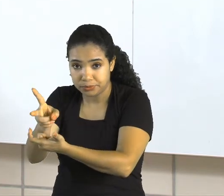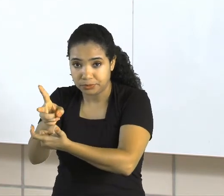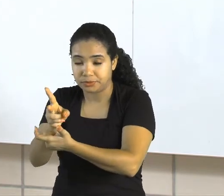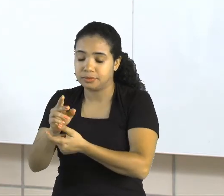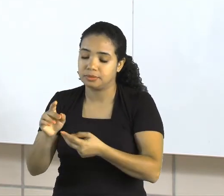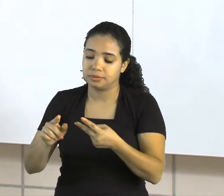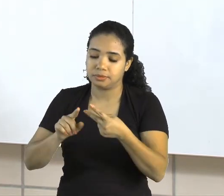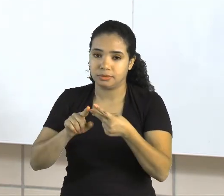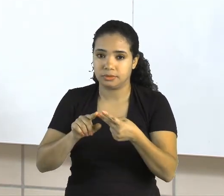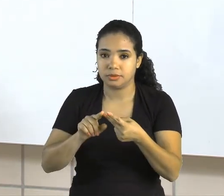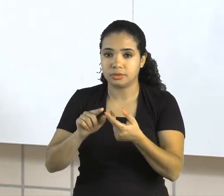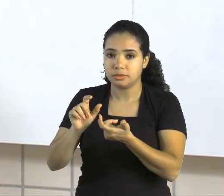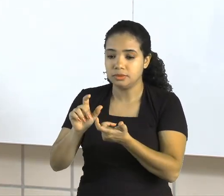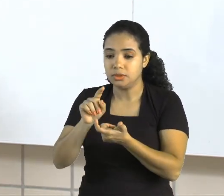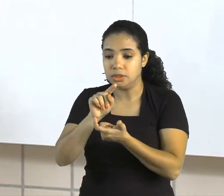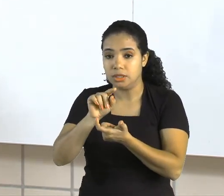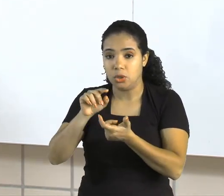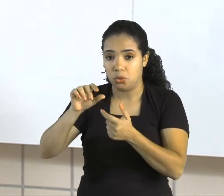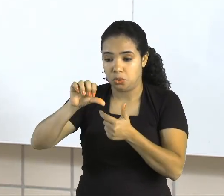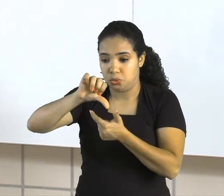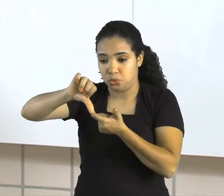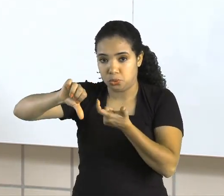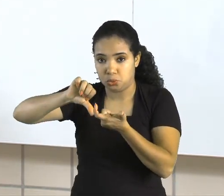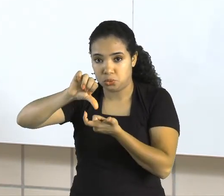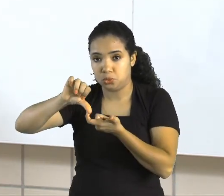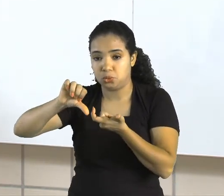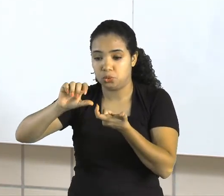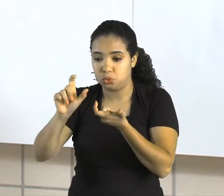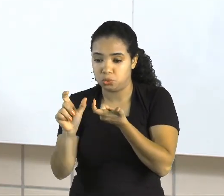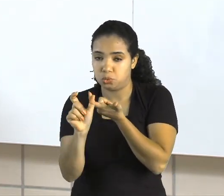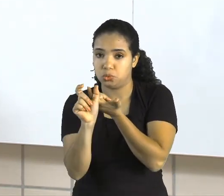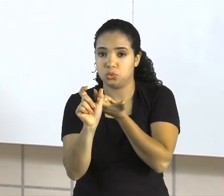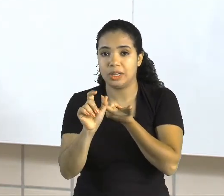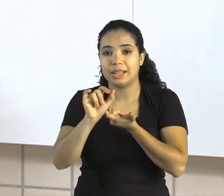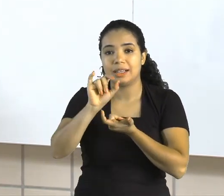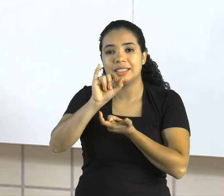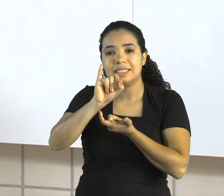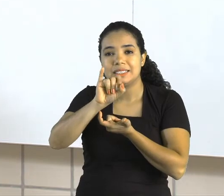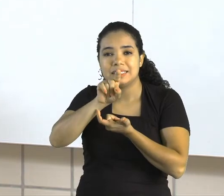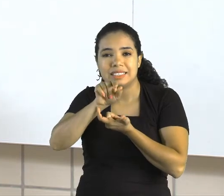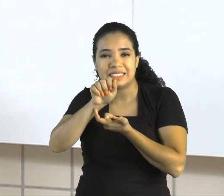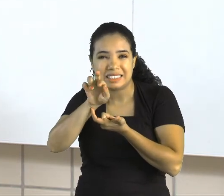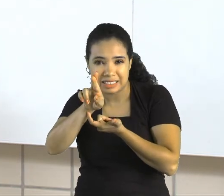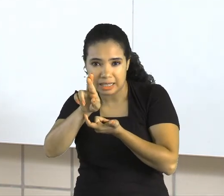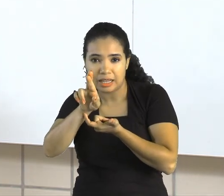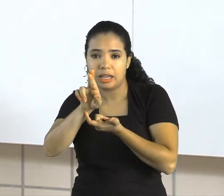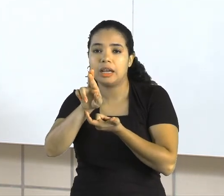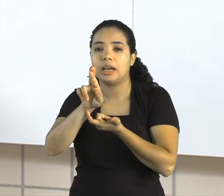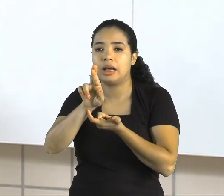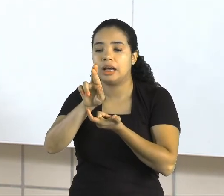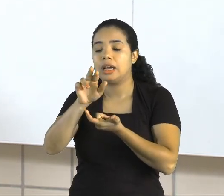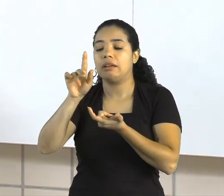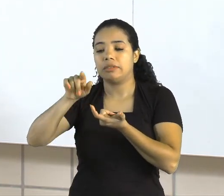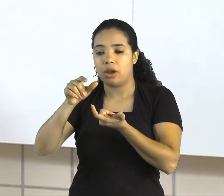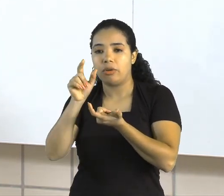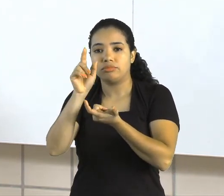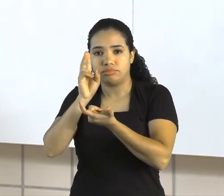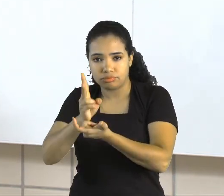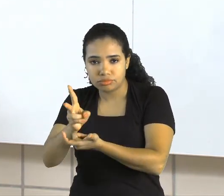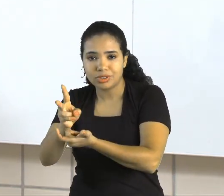termina em isa. Então, essas são as palavrinhas que nós escrevemos com a letra Z.